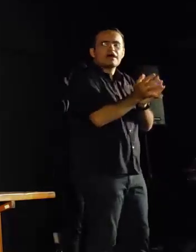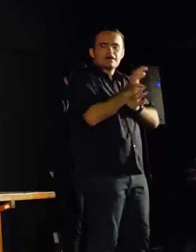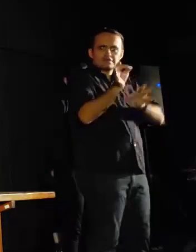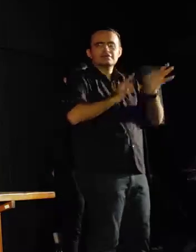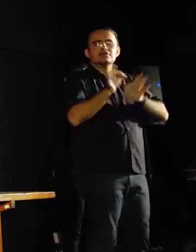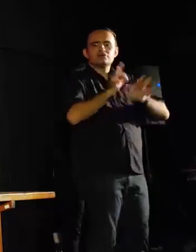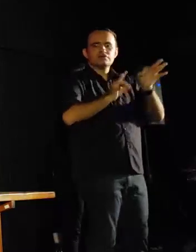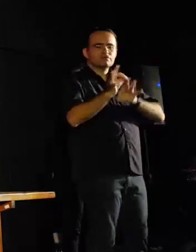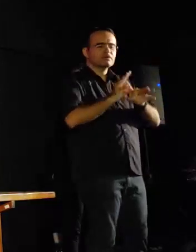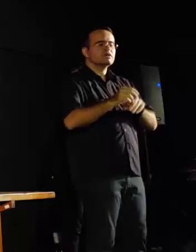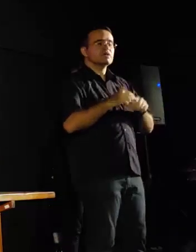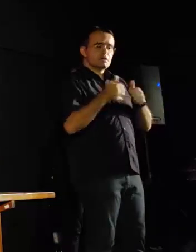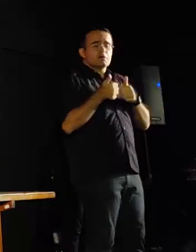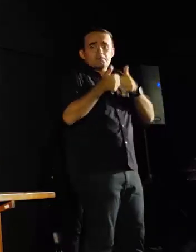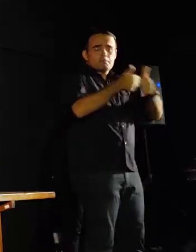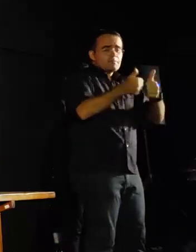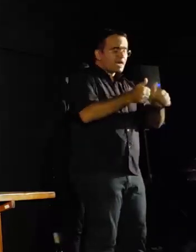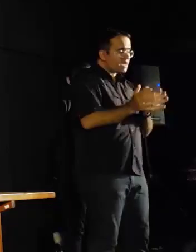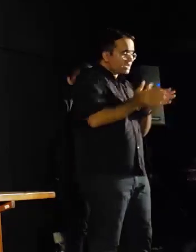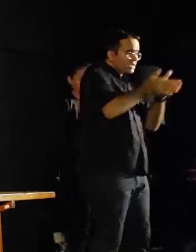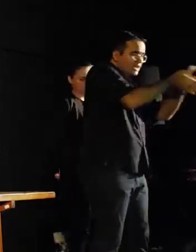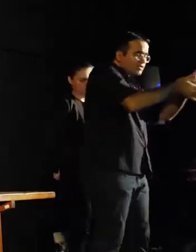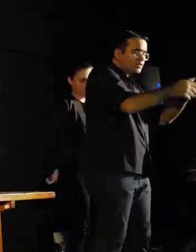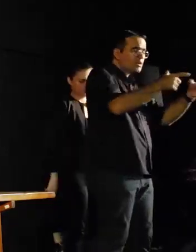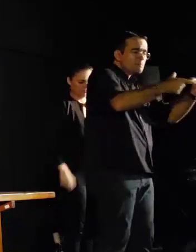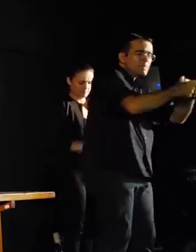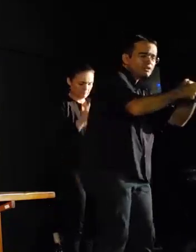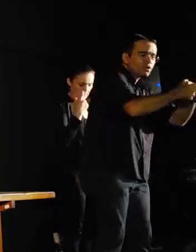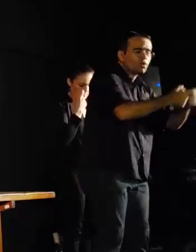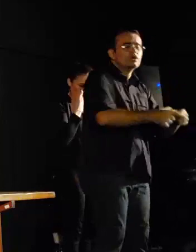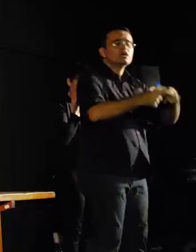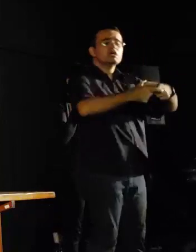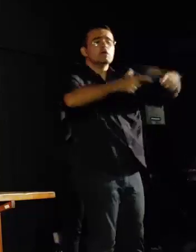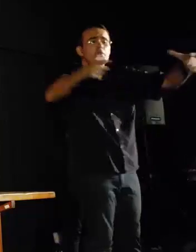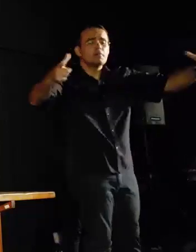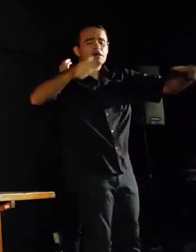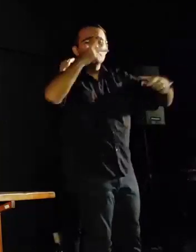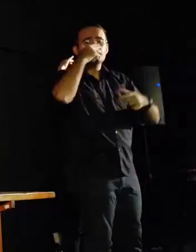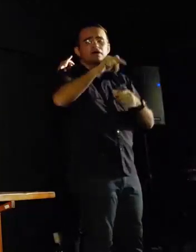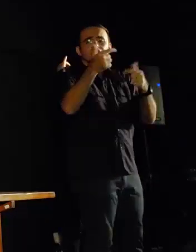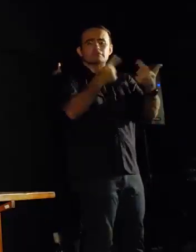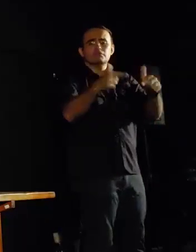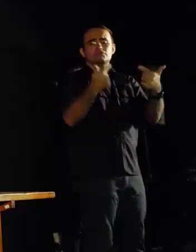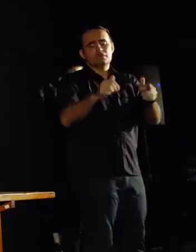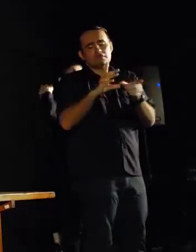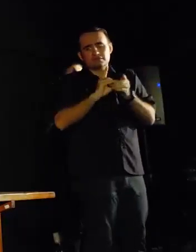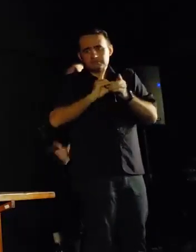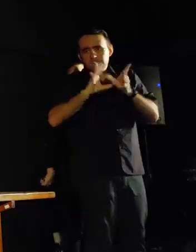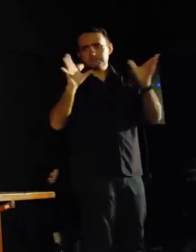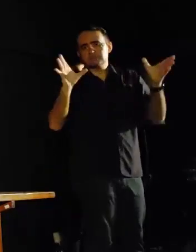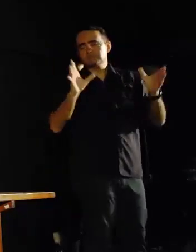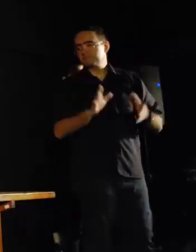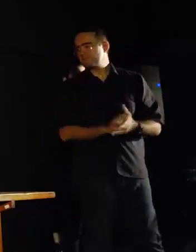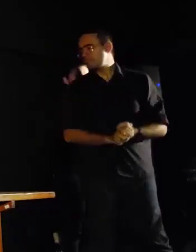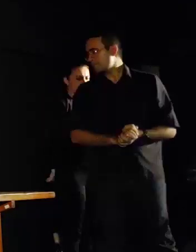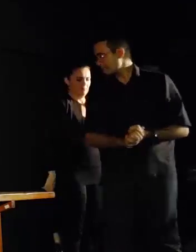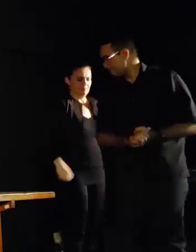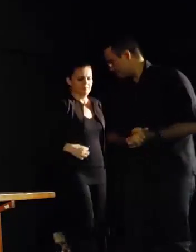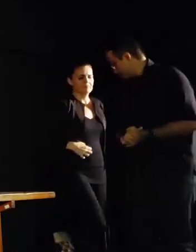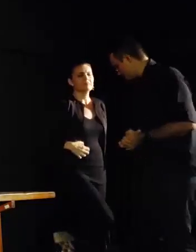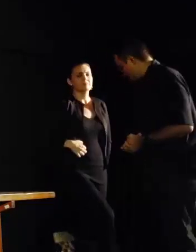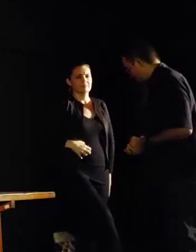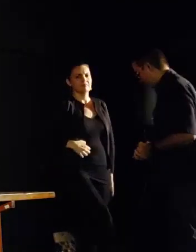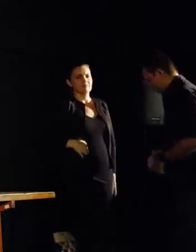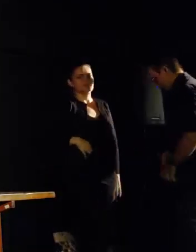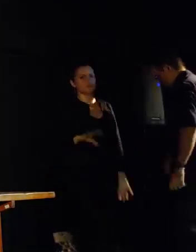funciona relativamente bem para um setor muito minoritário, para o resto ela simplesmente não existe enquanto classe. Né? E isso foi o que a gente